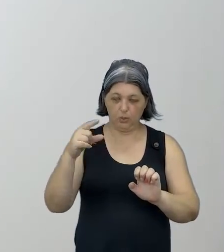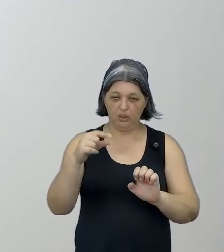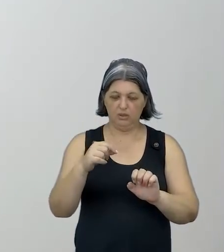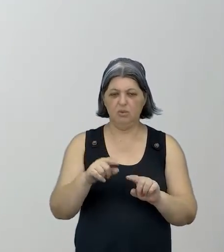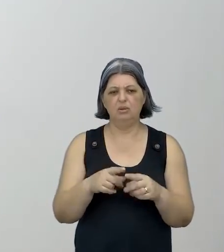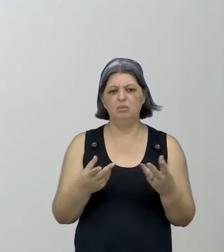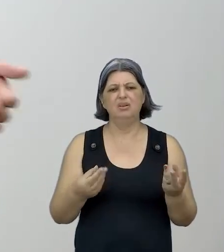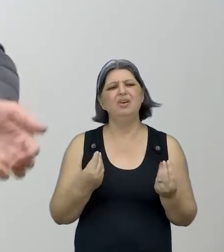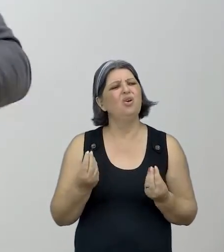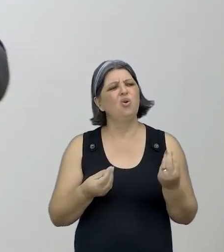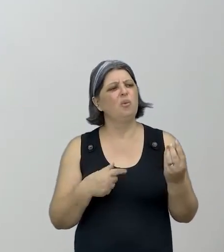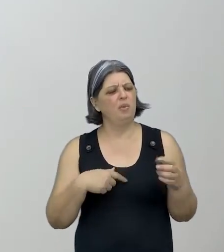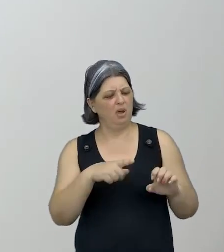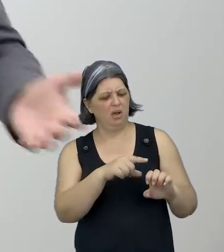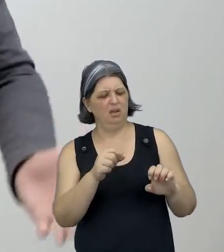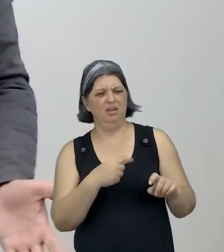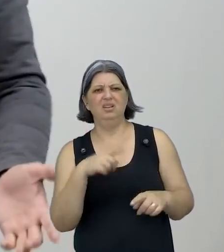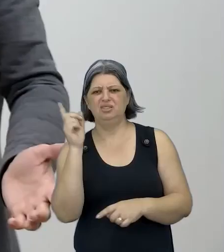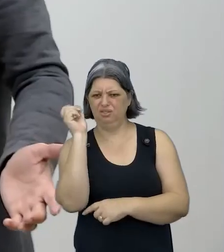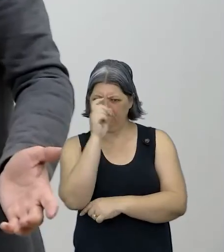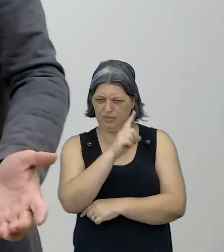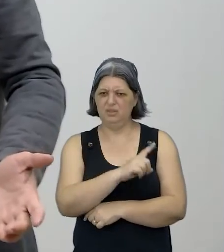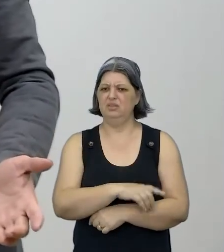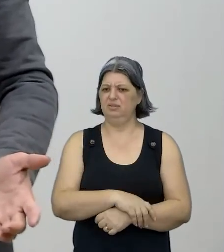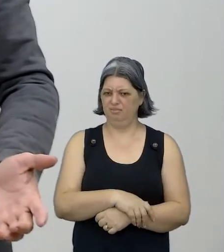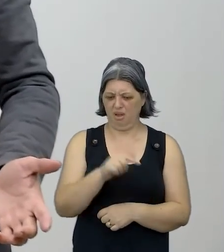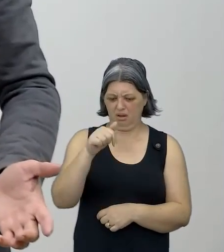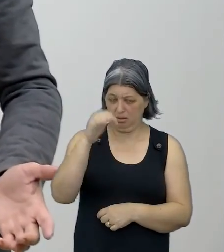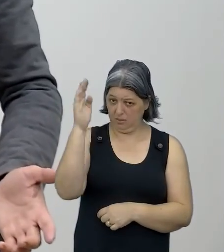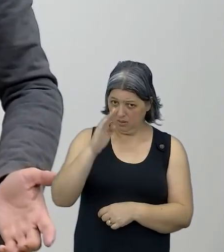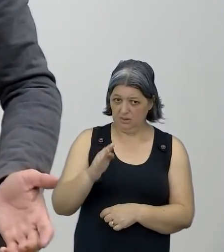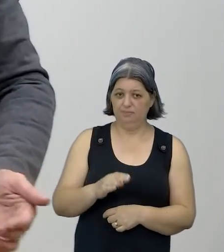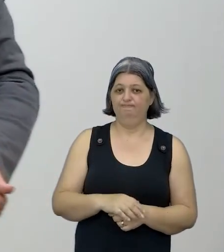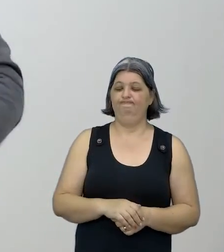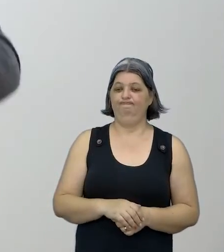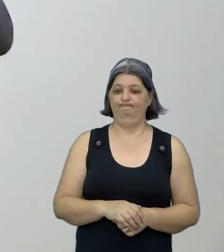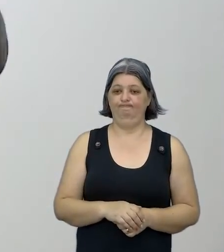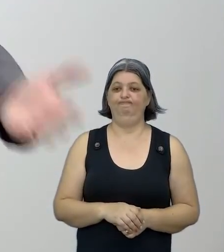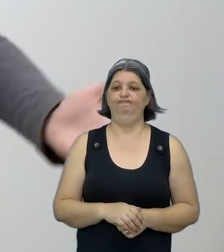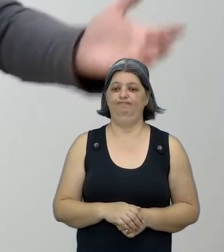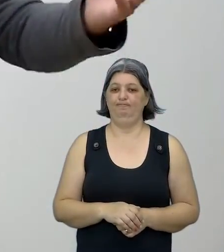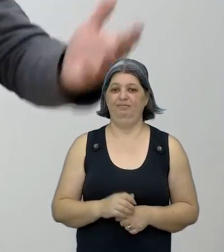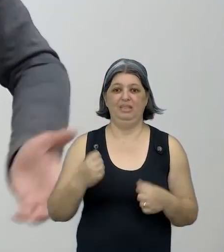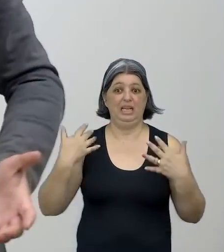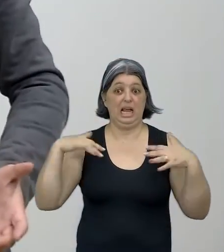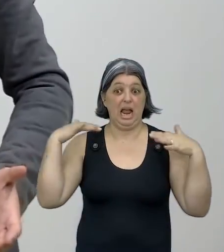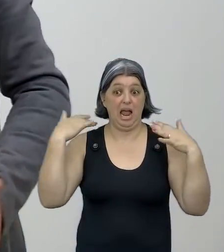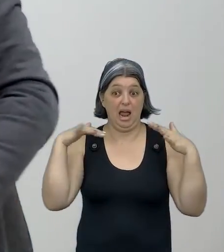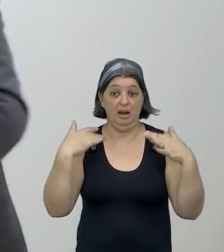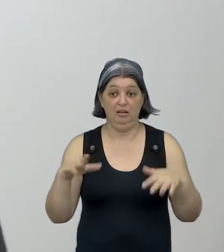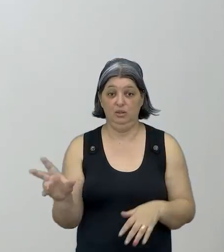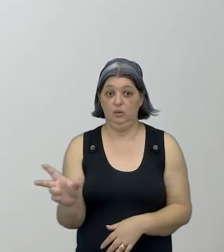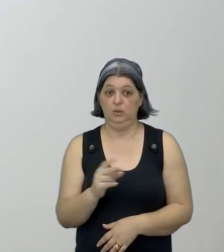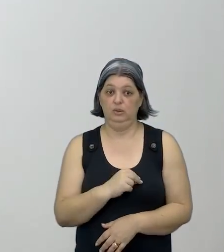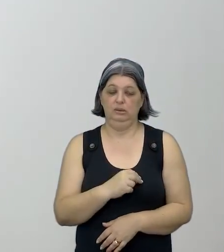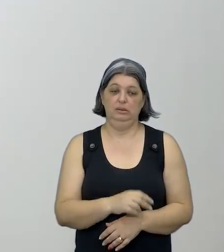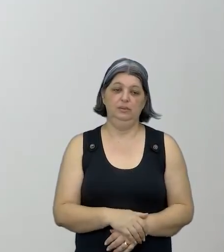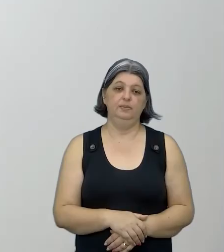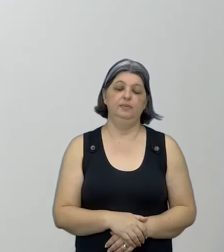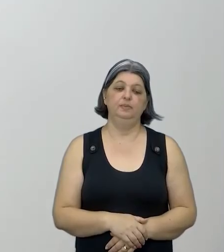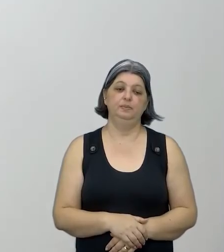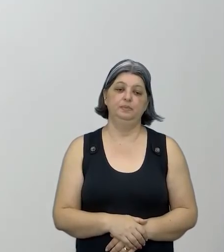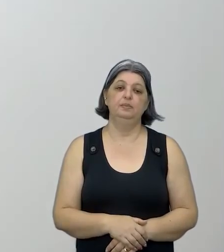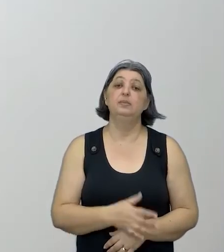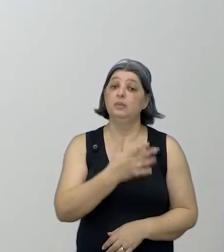como que eu vou ser um empreendedor? É muito difícil ser empreendedor no Brasil, né? É muito caro. E tem gente que diz